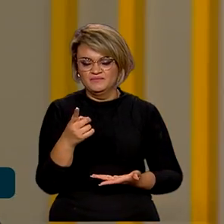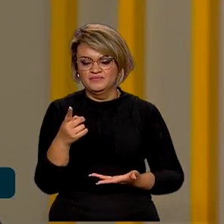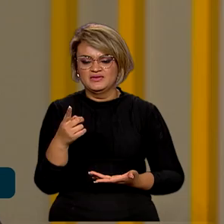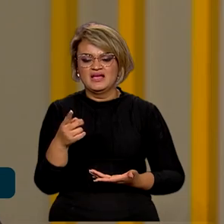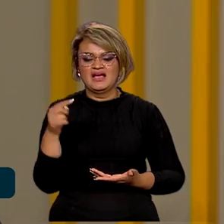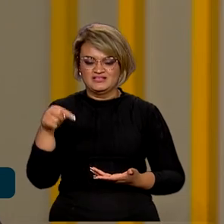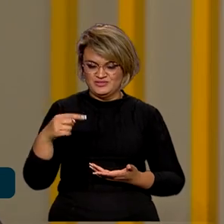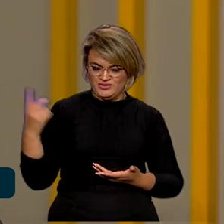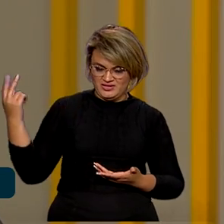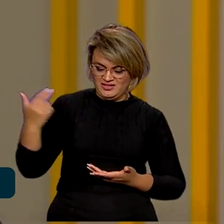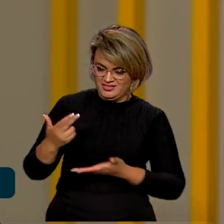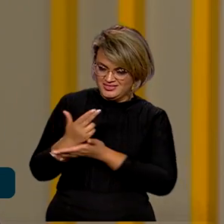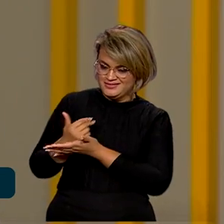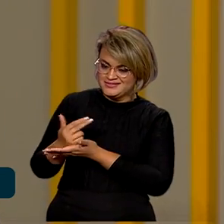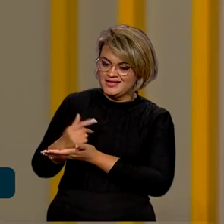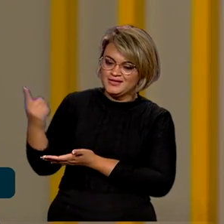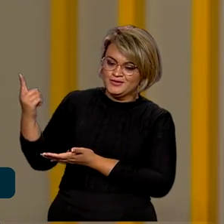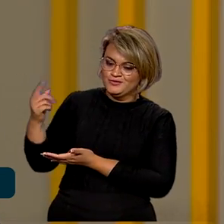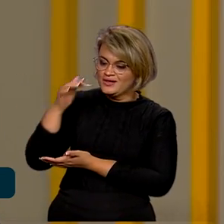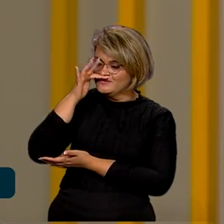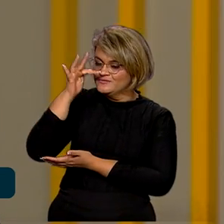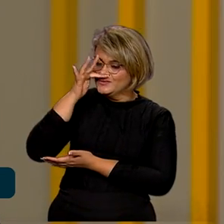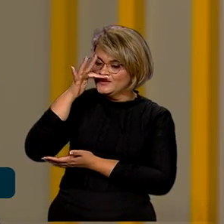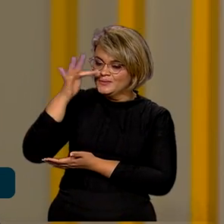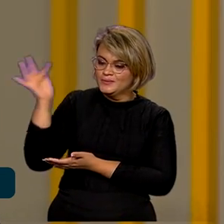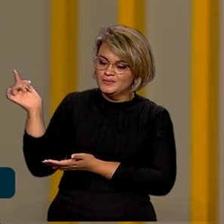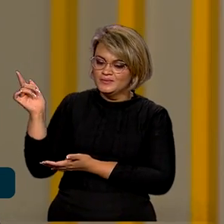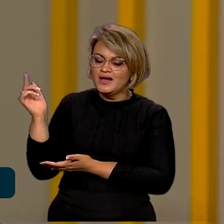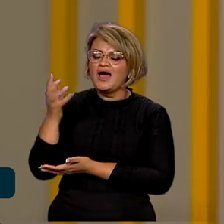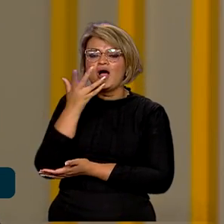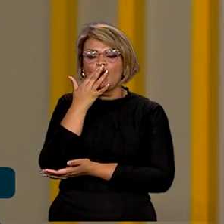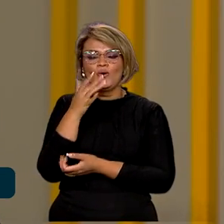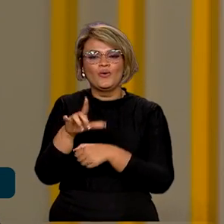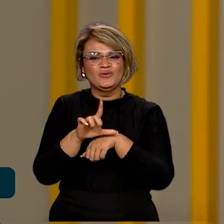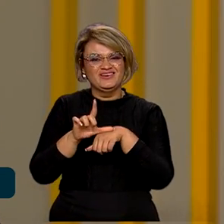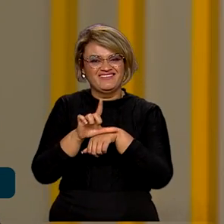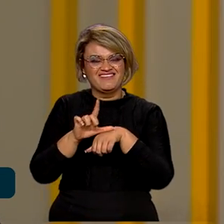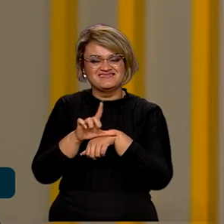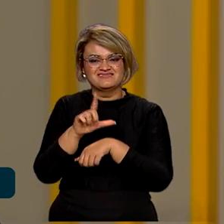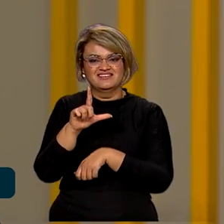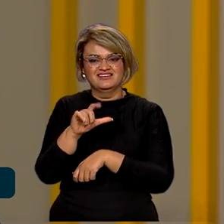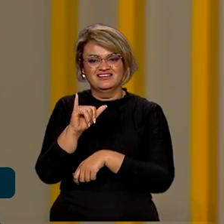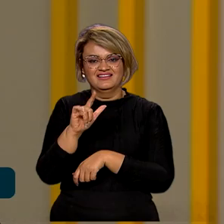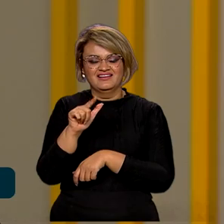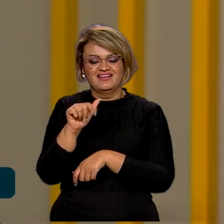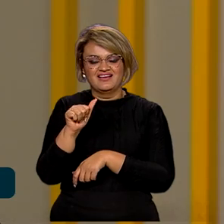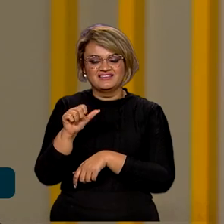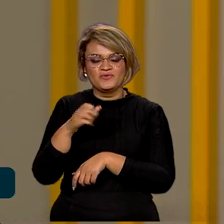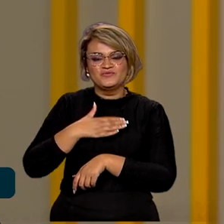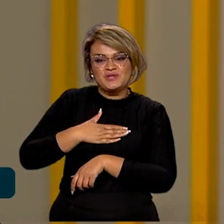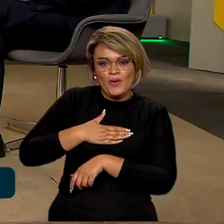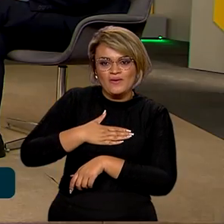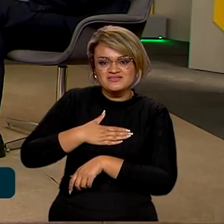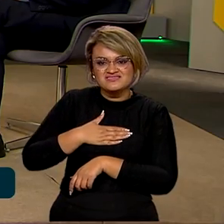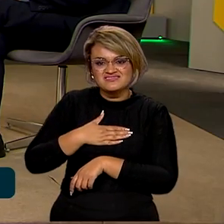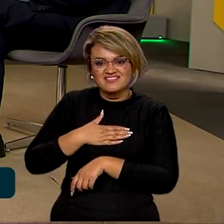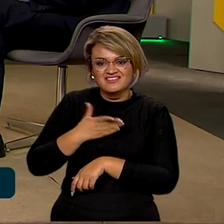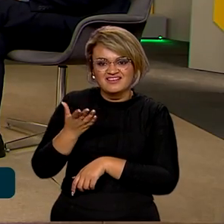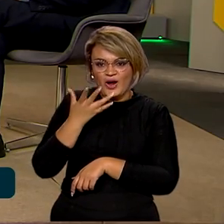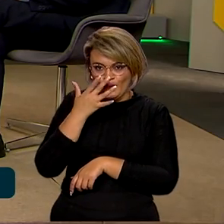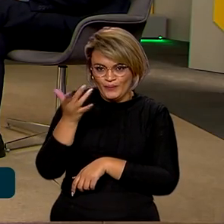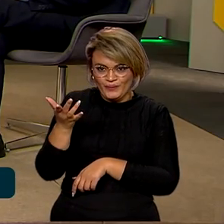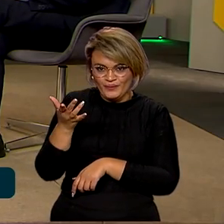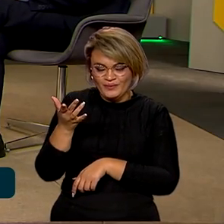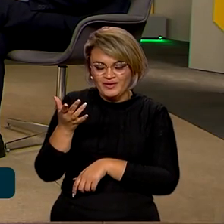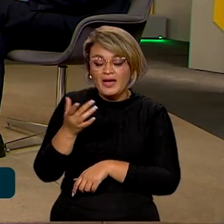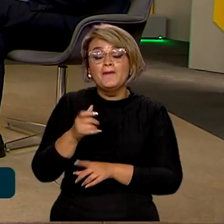aí caracterizada com a Margarida. A cor lilás é a cor do movimento ou é por causa do Agosto Lilás? Não, tem o Agosto